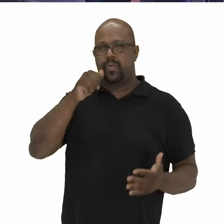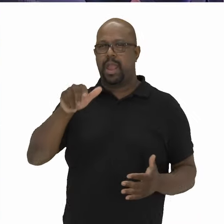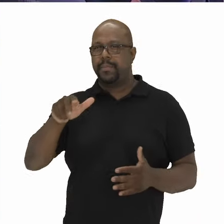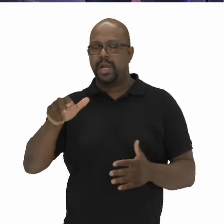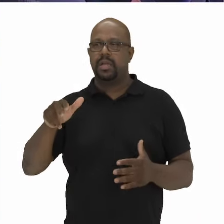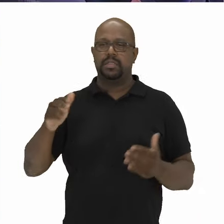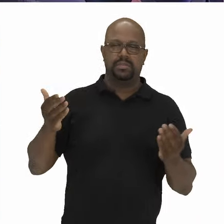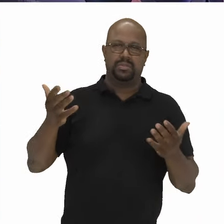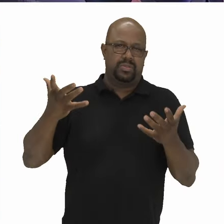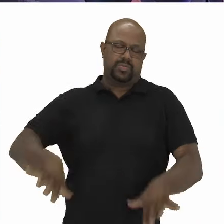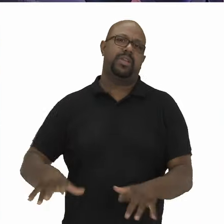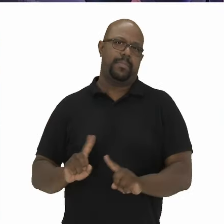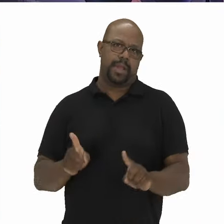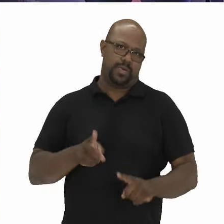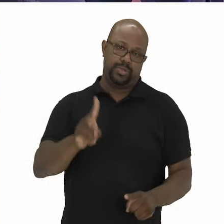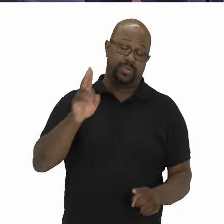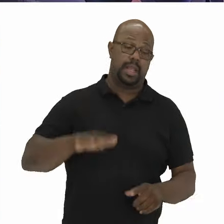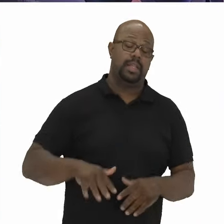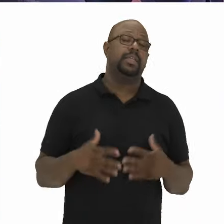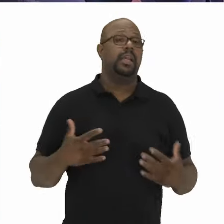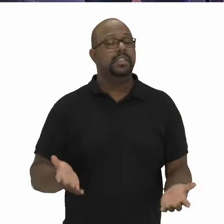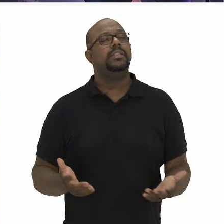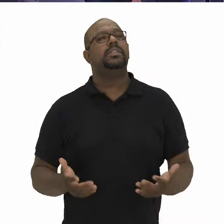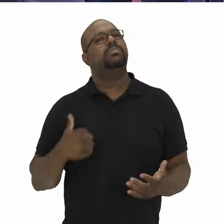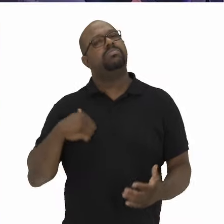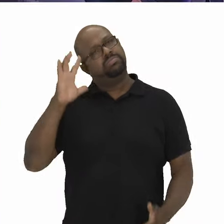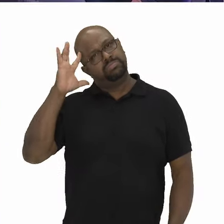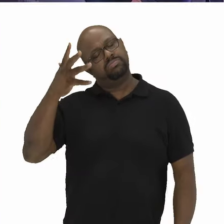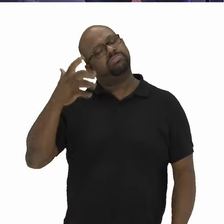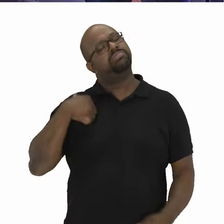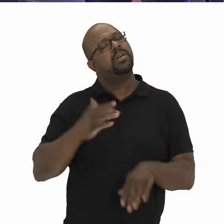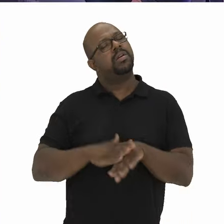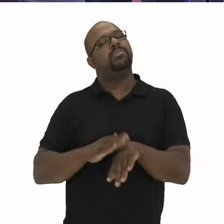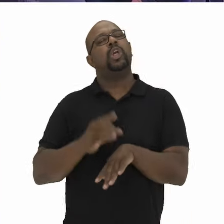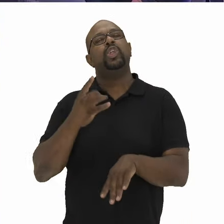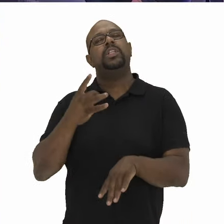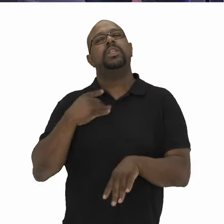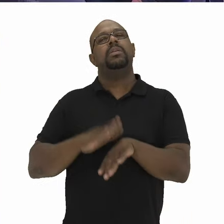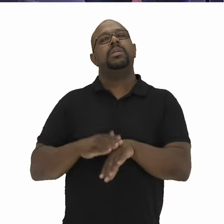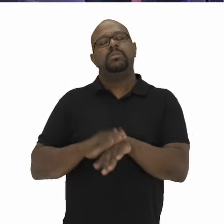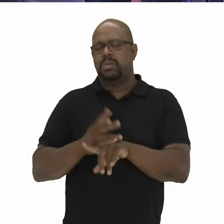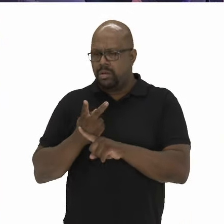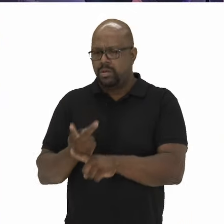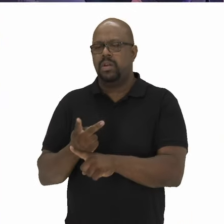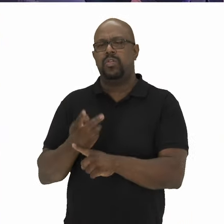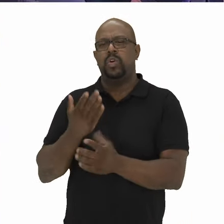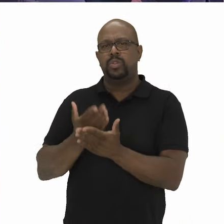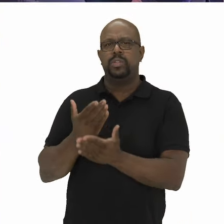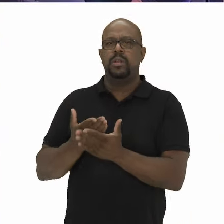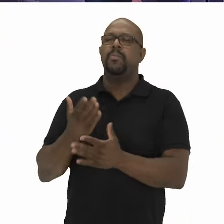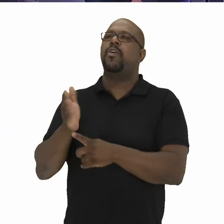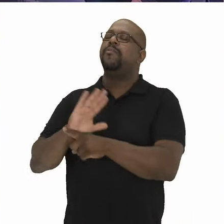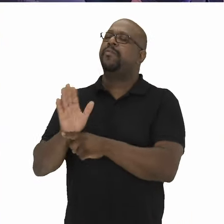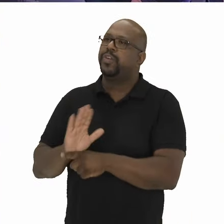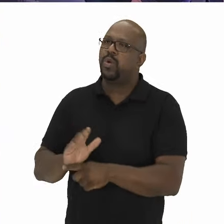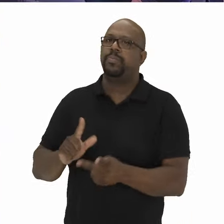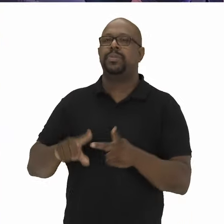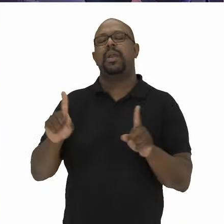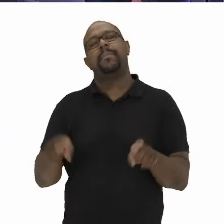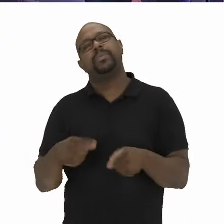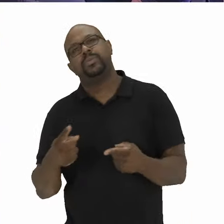comparada com a irmã várias vezes não quer mais continuar né E aí eu decidi estudar por conta própria vou estudar por